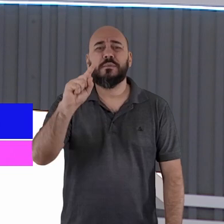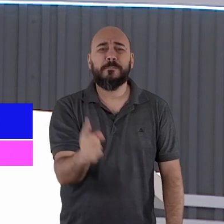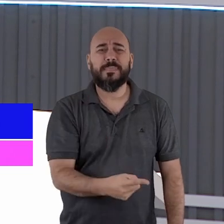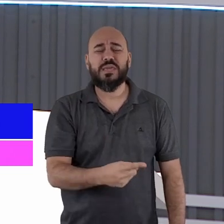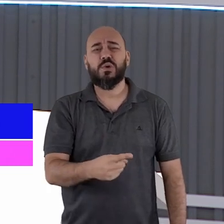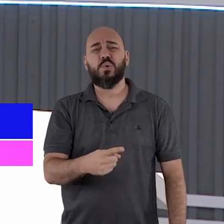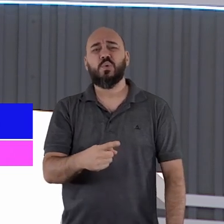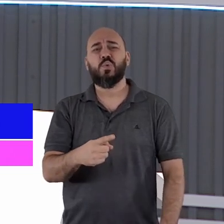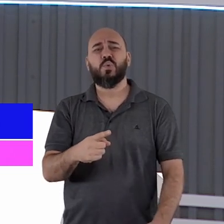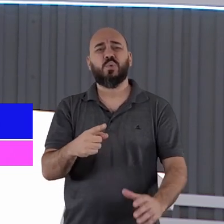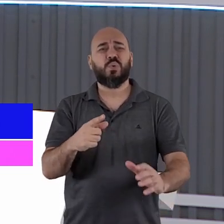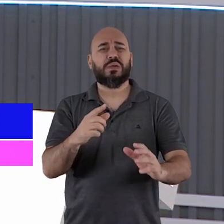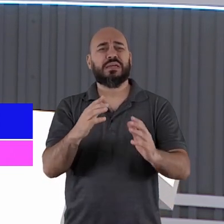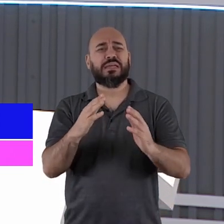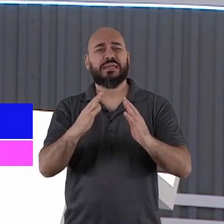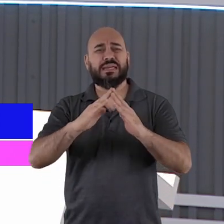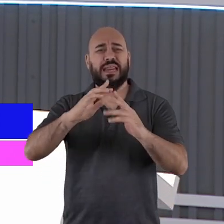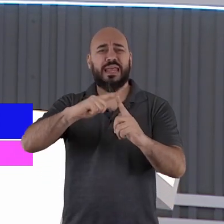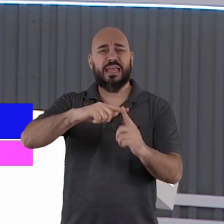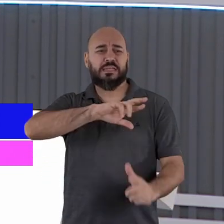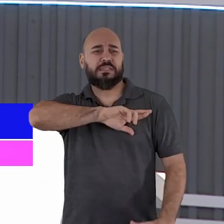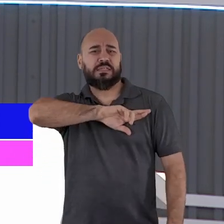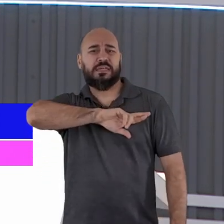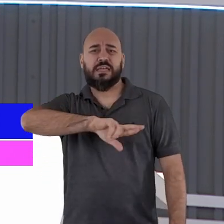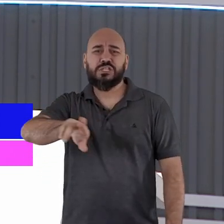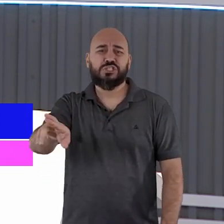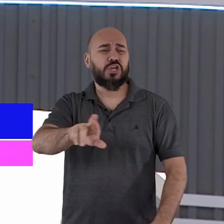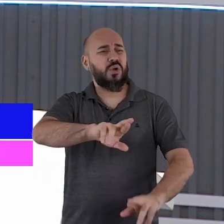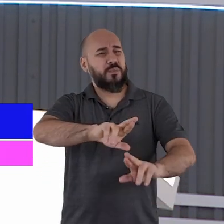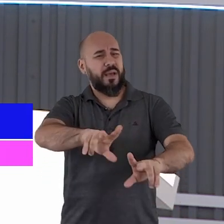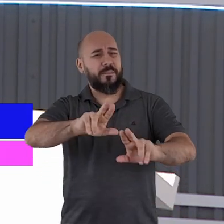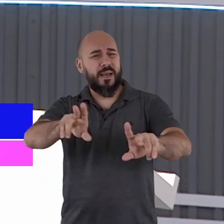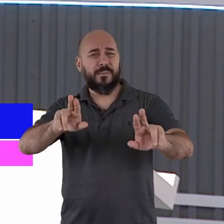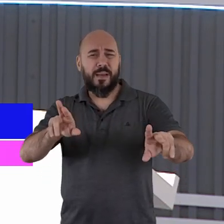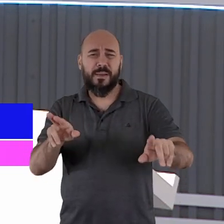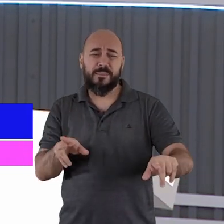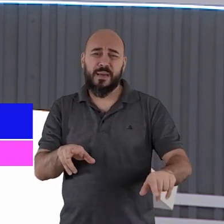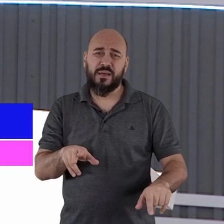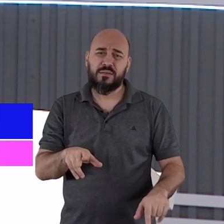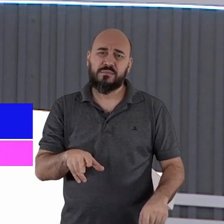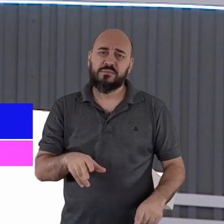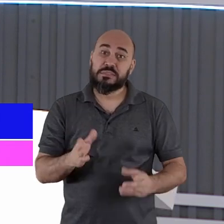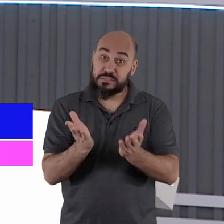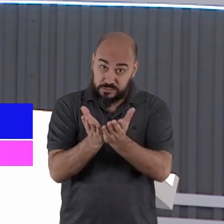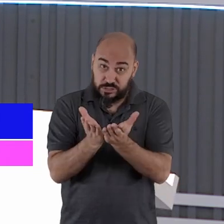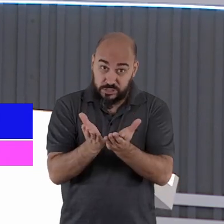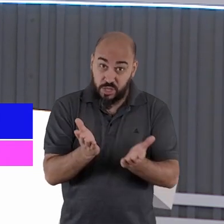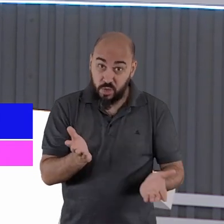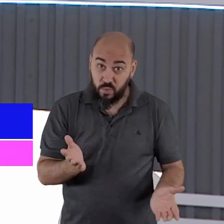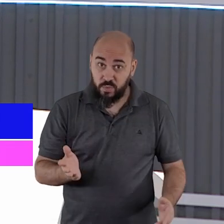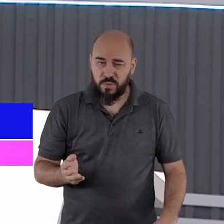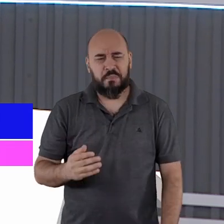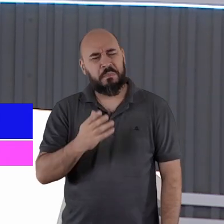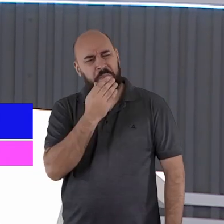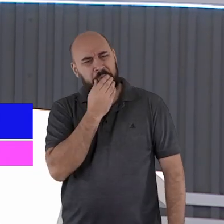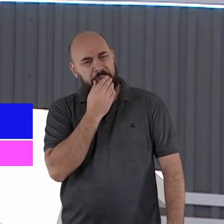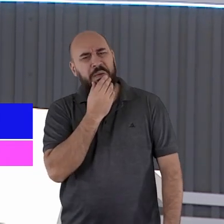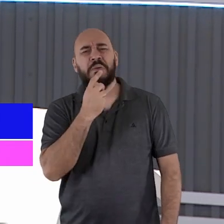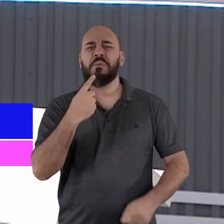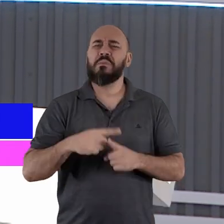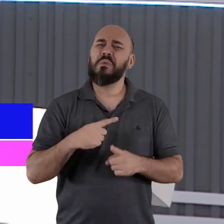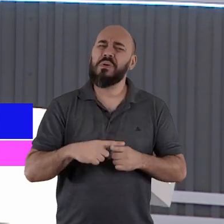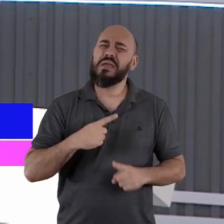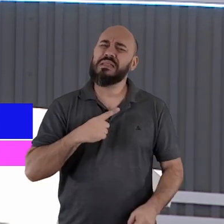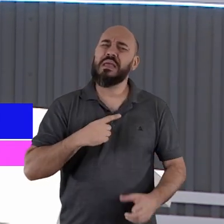denominações cristãs. É isso mesmo, 33 mil. Por que existem tantas igrejas? Por que